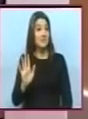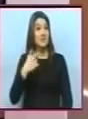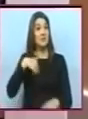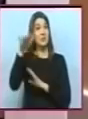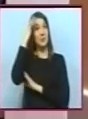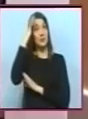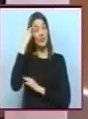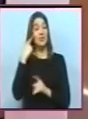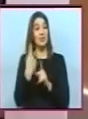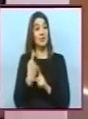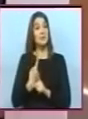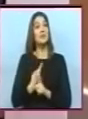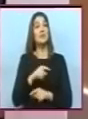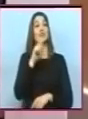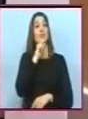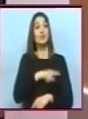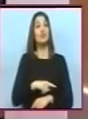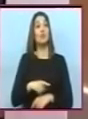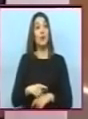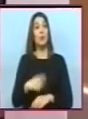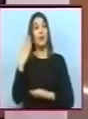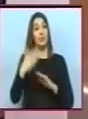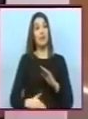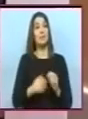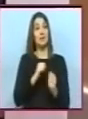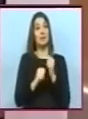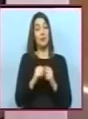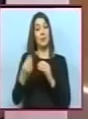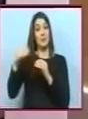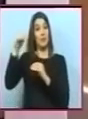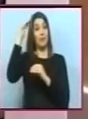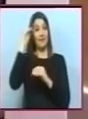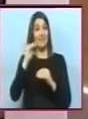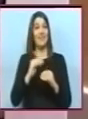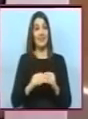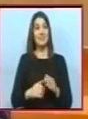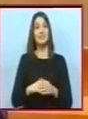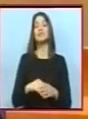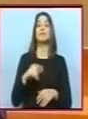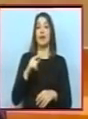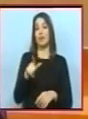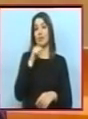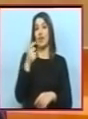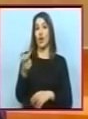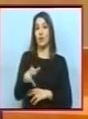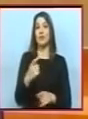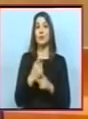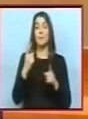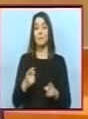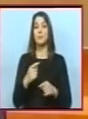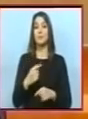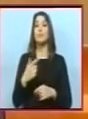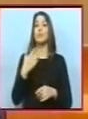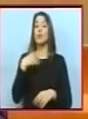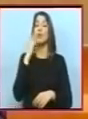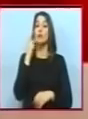uma série de situações que se podem burocratizar mais a sociedade. De resto, eu acho que é o que acontece, que é tudo isto, por isso é que eu acho que as